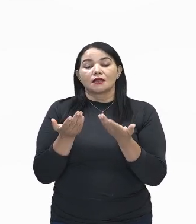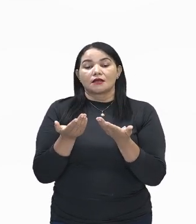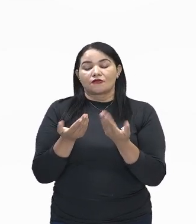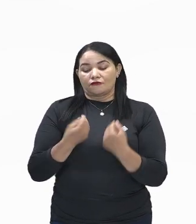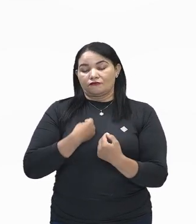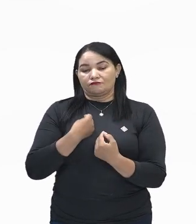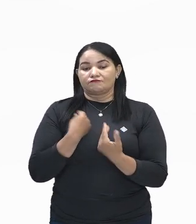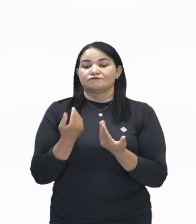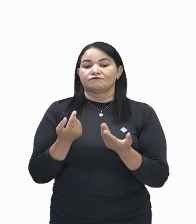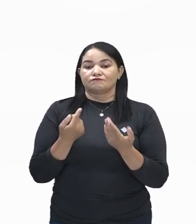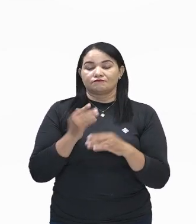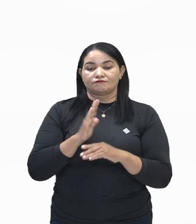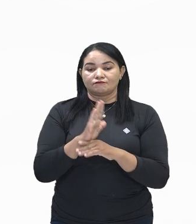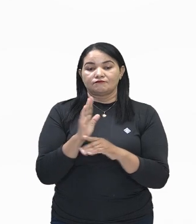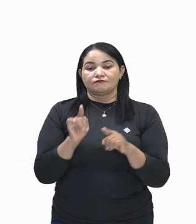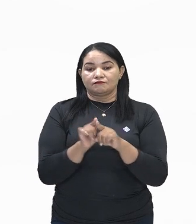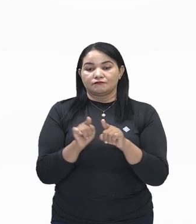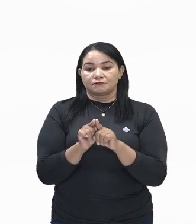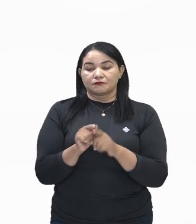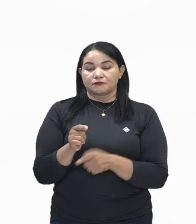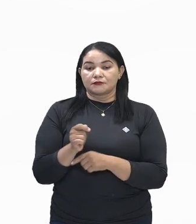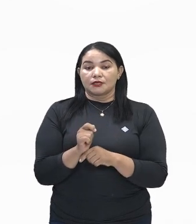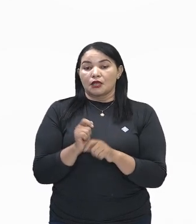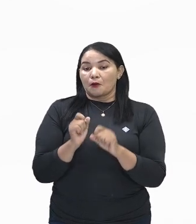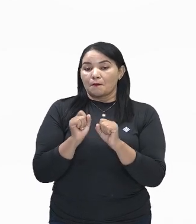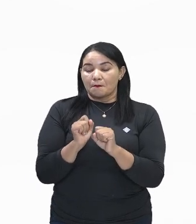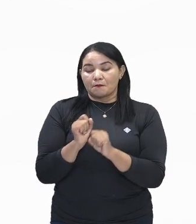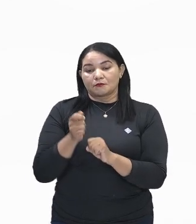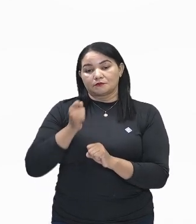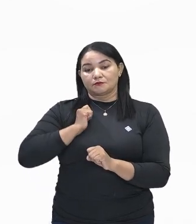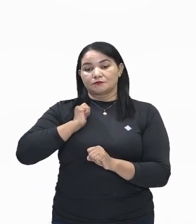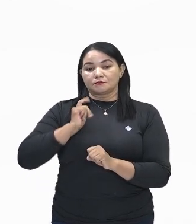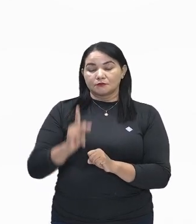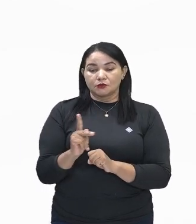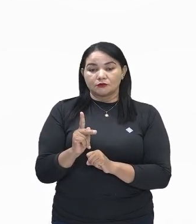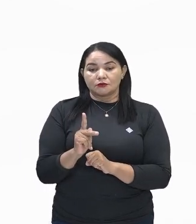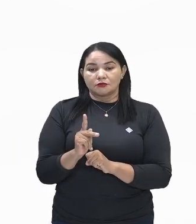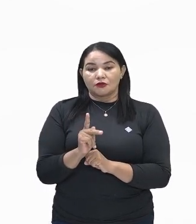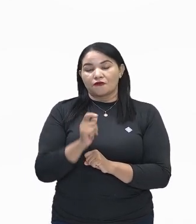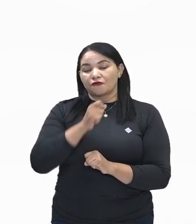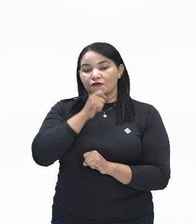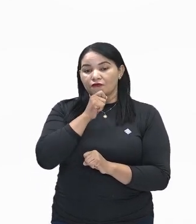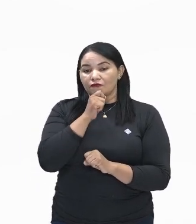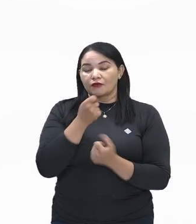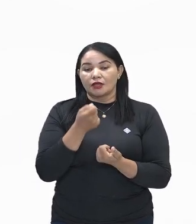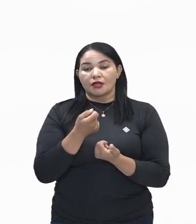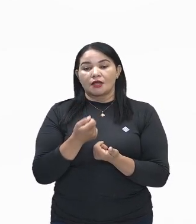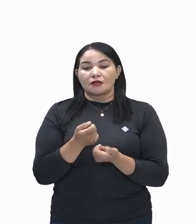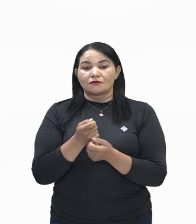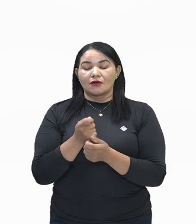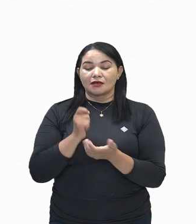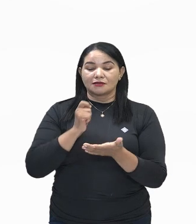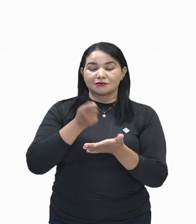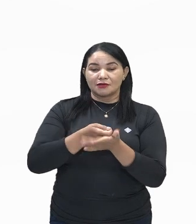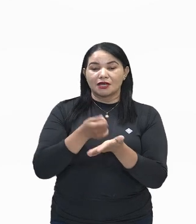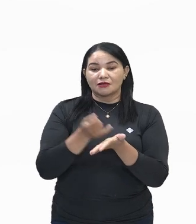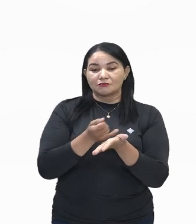previdência social, né, para se aposentar quando ficar velho, não poder mais contribuir, não ter forças de